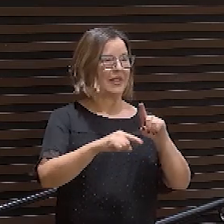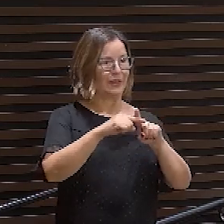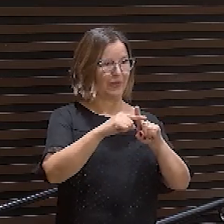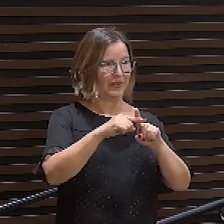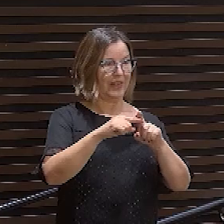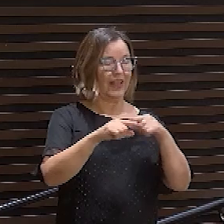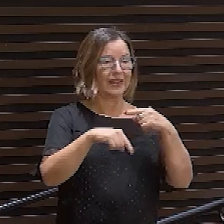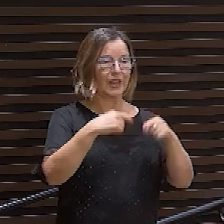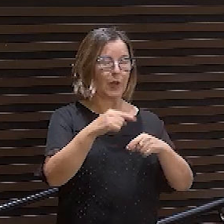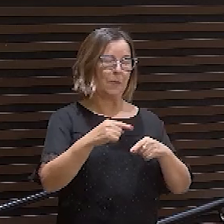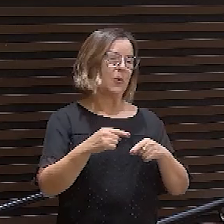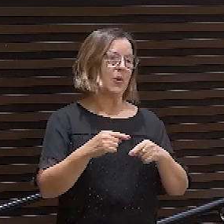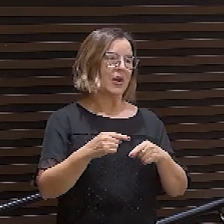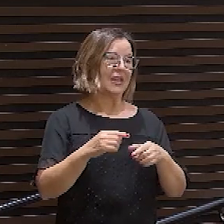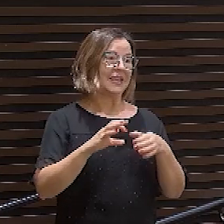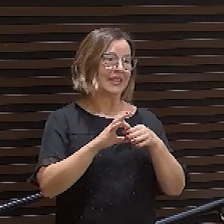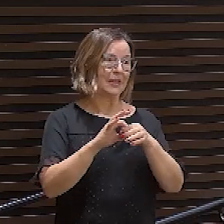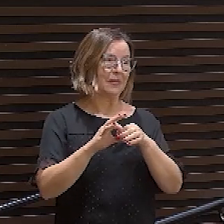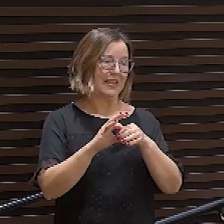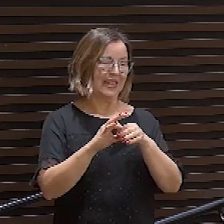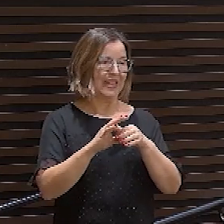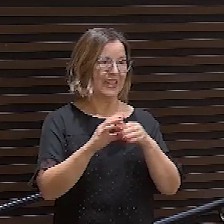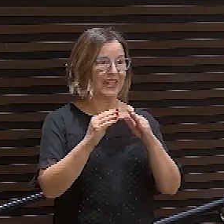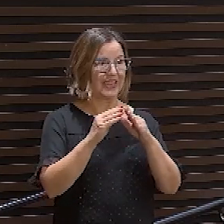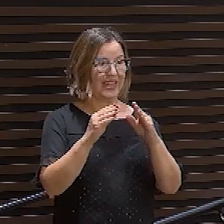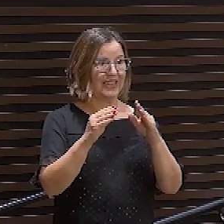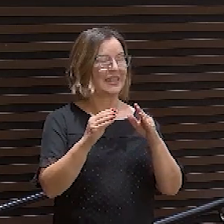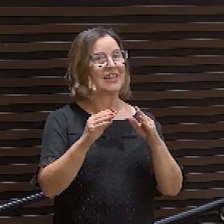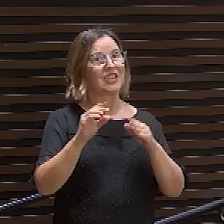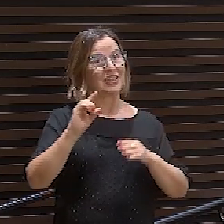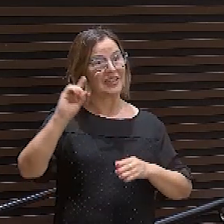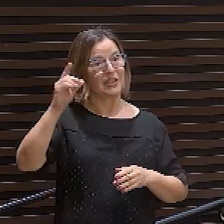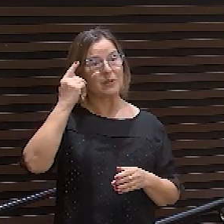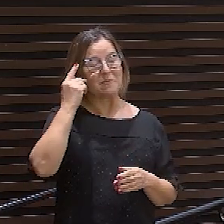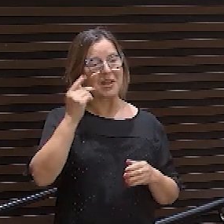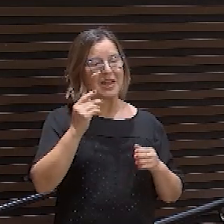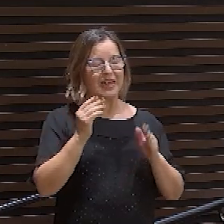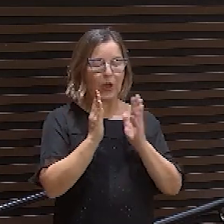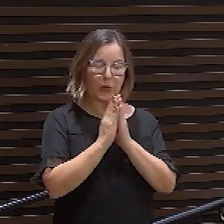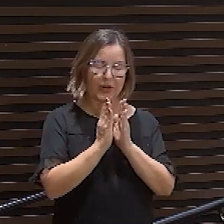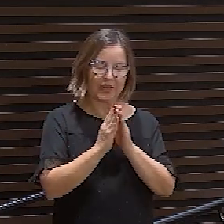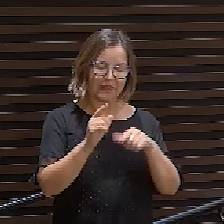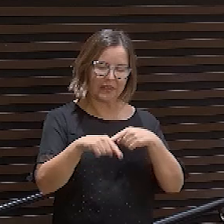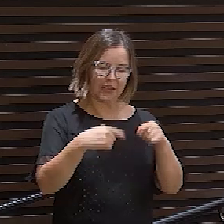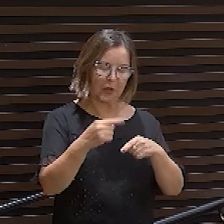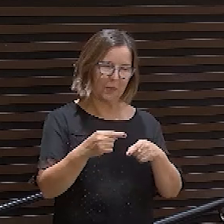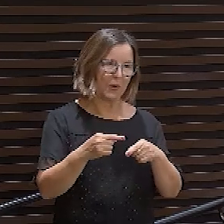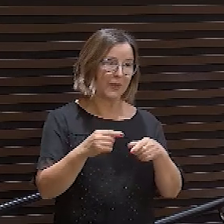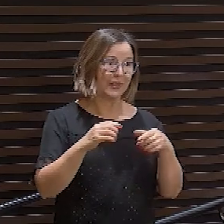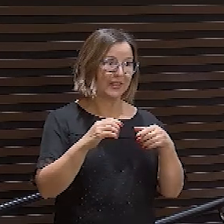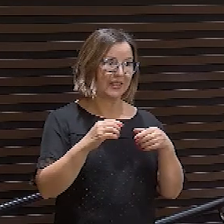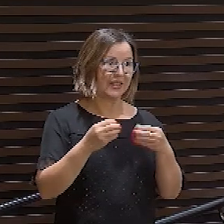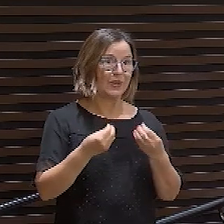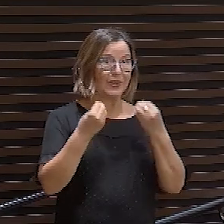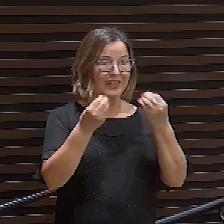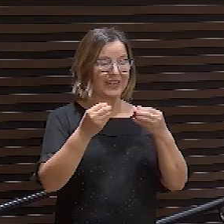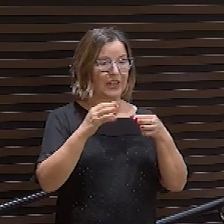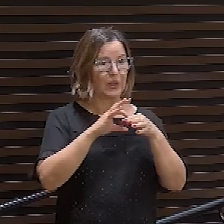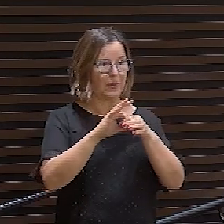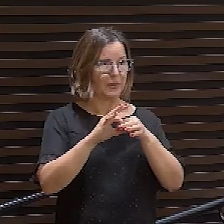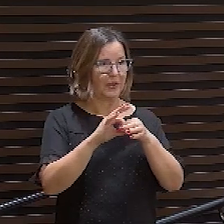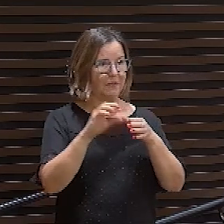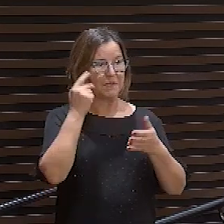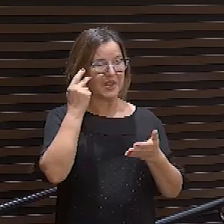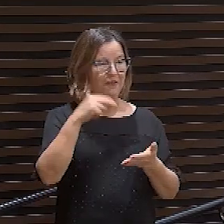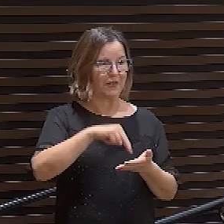de Deus para poder orar. Depois, o altar da consagração e da comunhão para poder